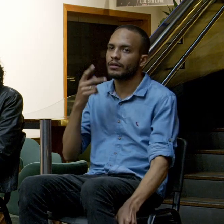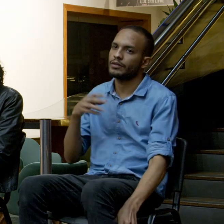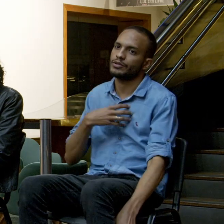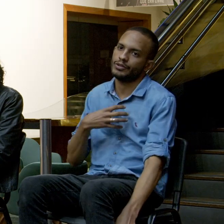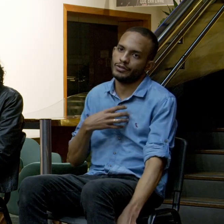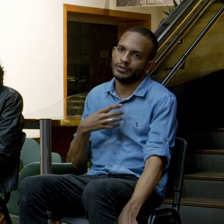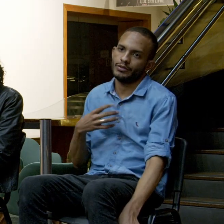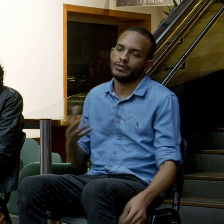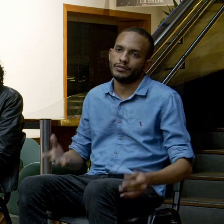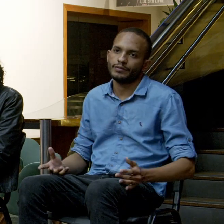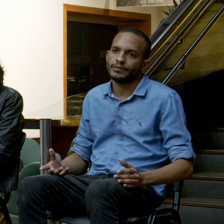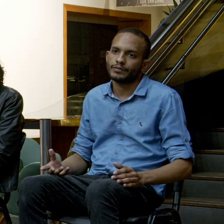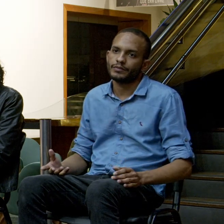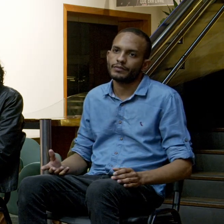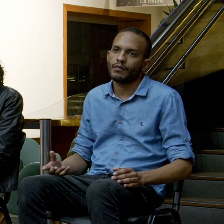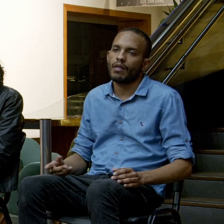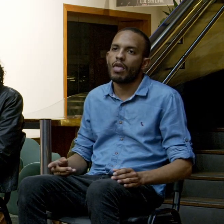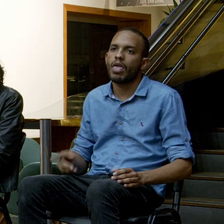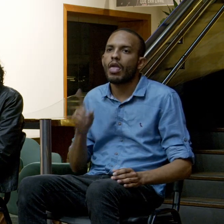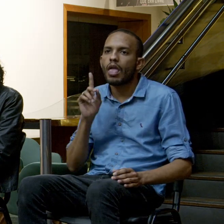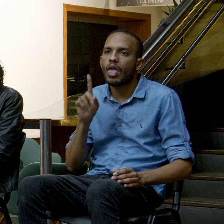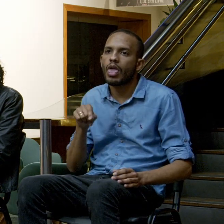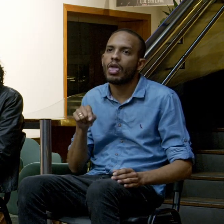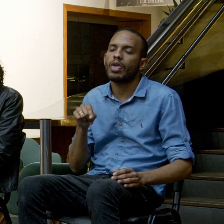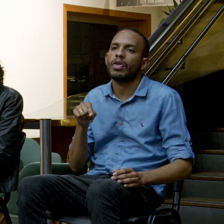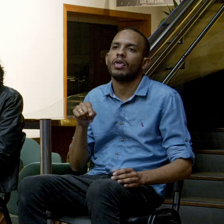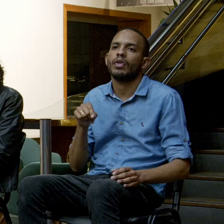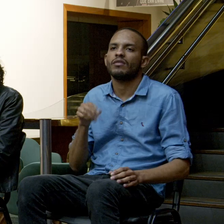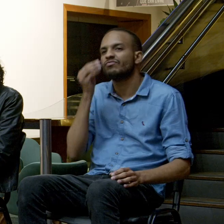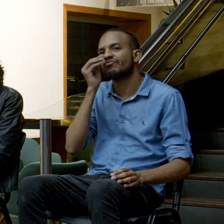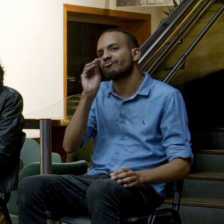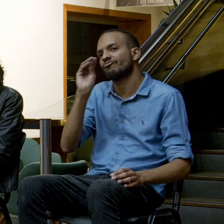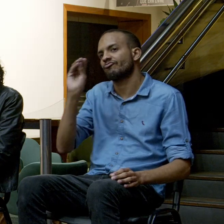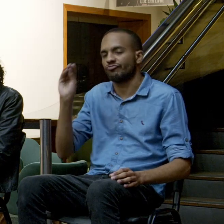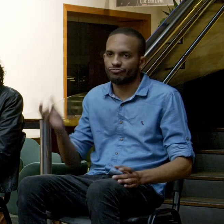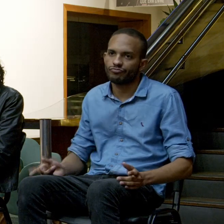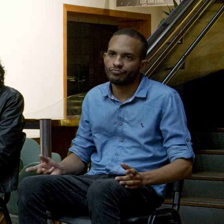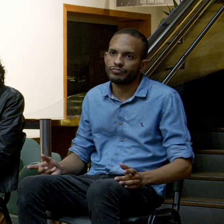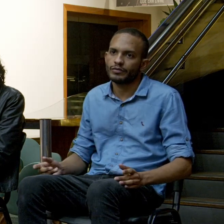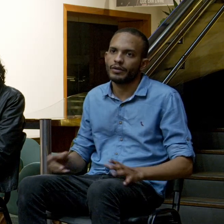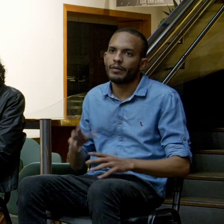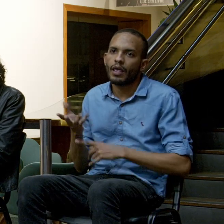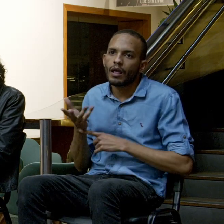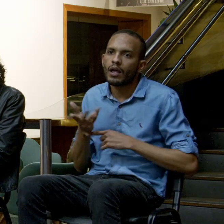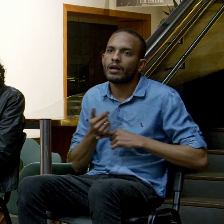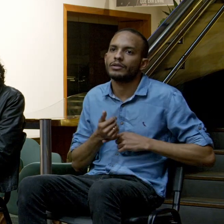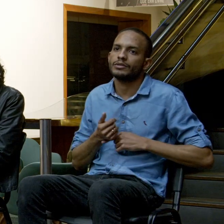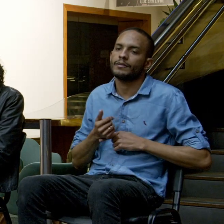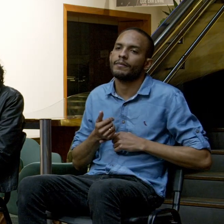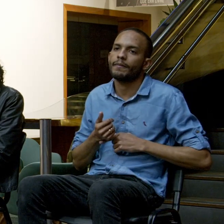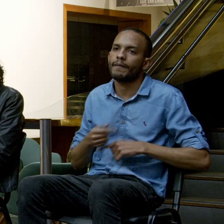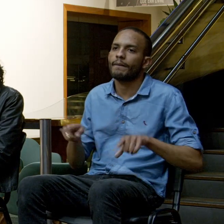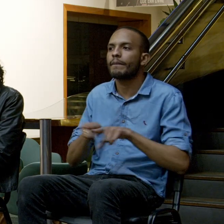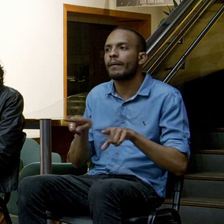aspecto que é bastante desprezado, né, pela arte num